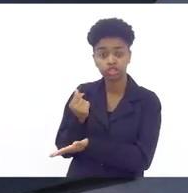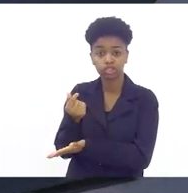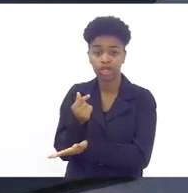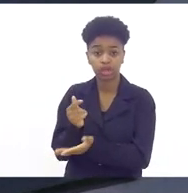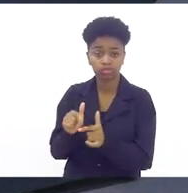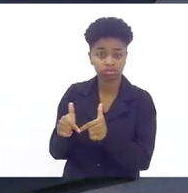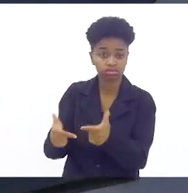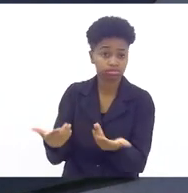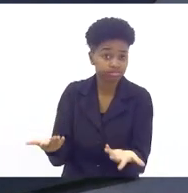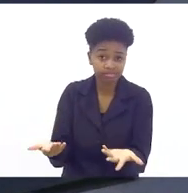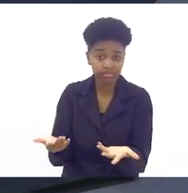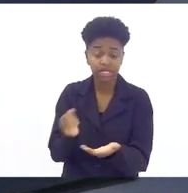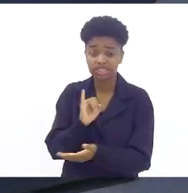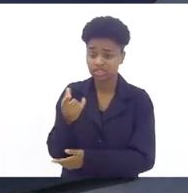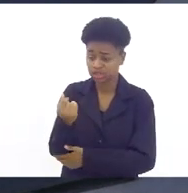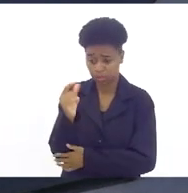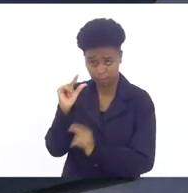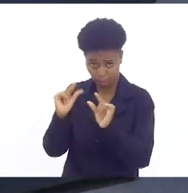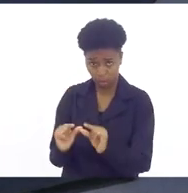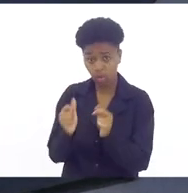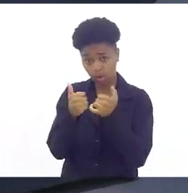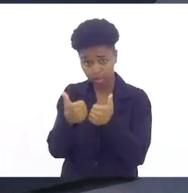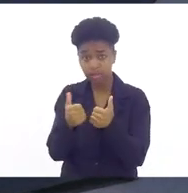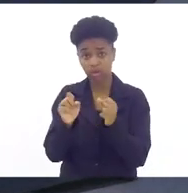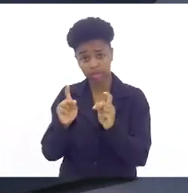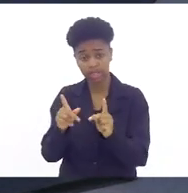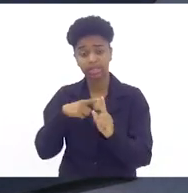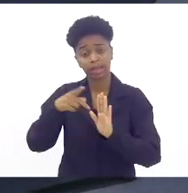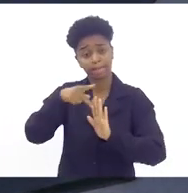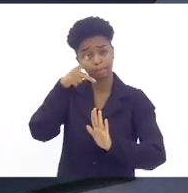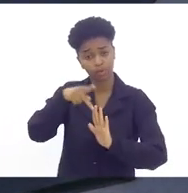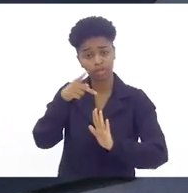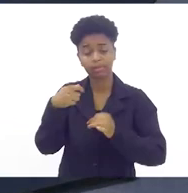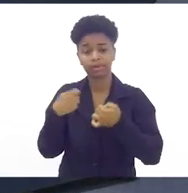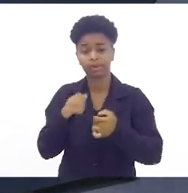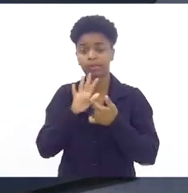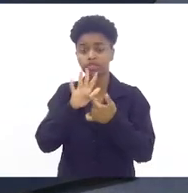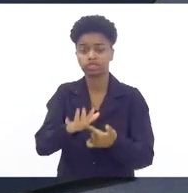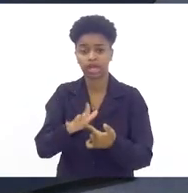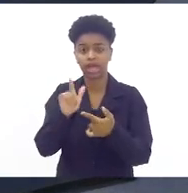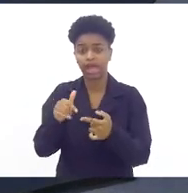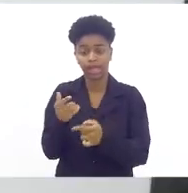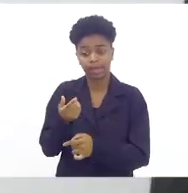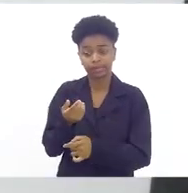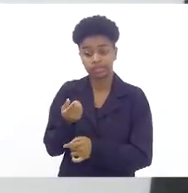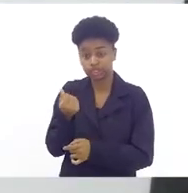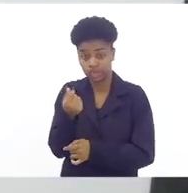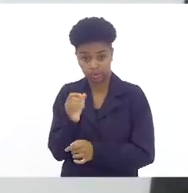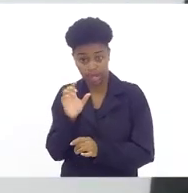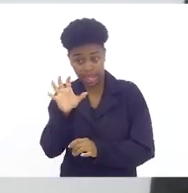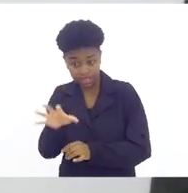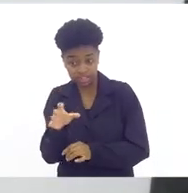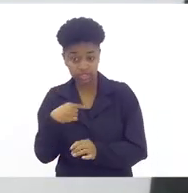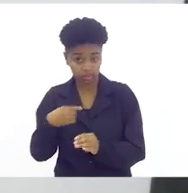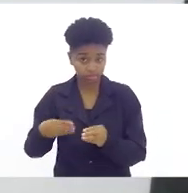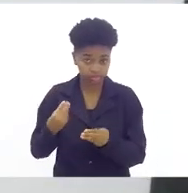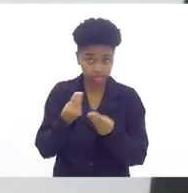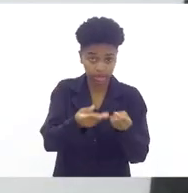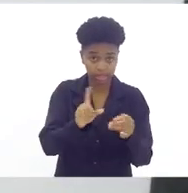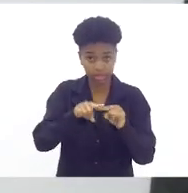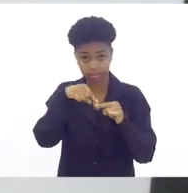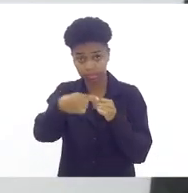olha se o recurso é pouco faz uma portaria dizendo que o recurso é x e quando tiver para incrementar incremento